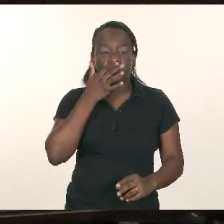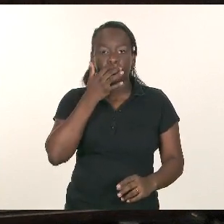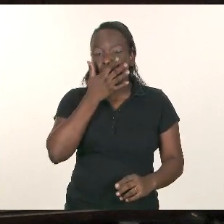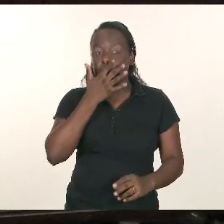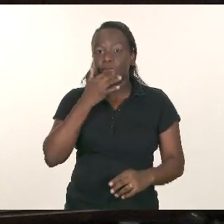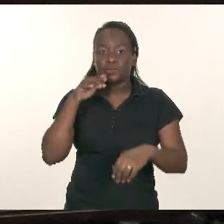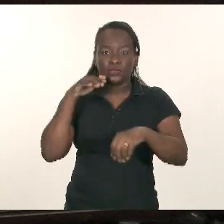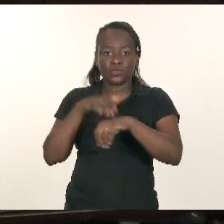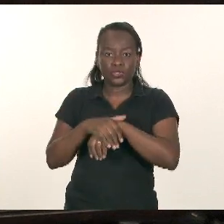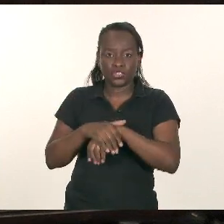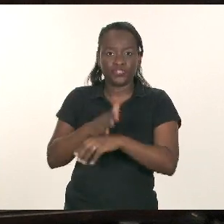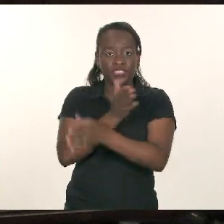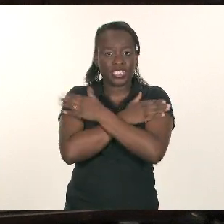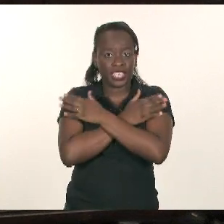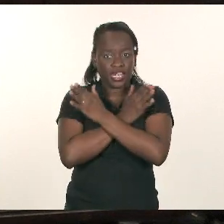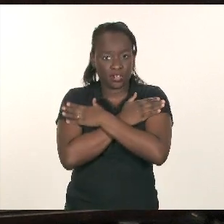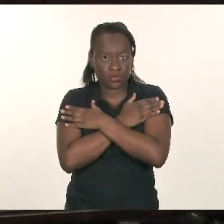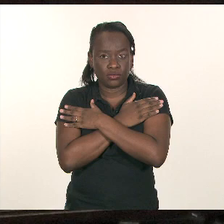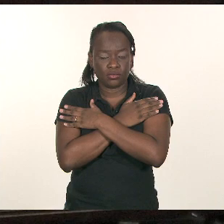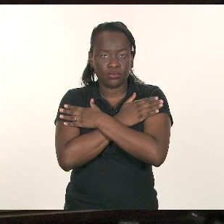à noite de um feriado,